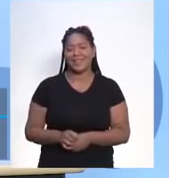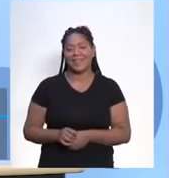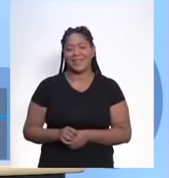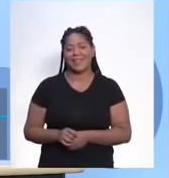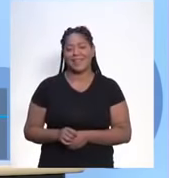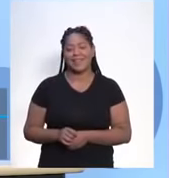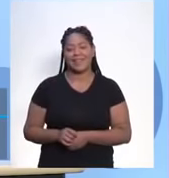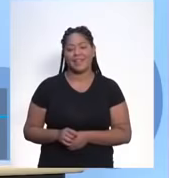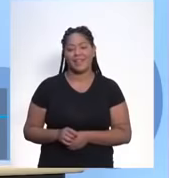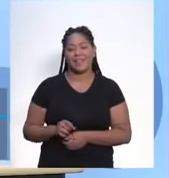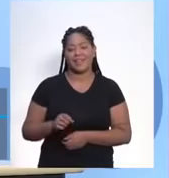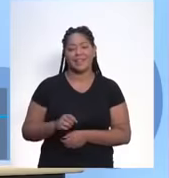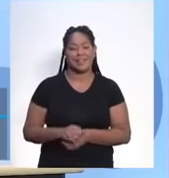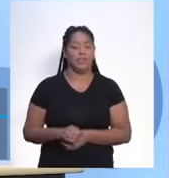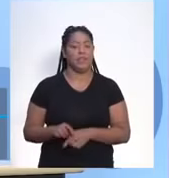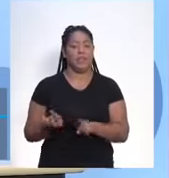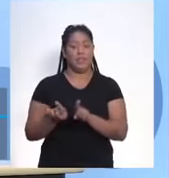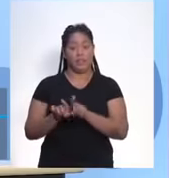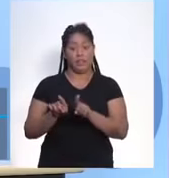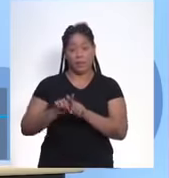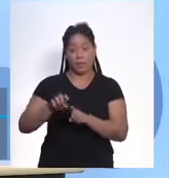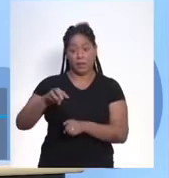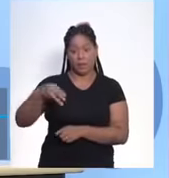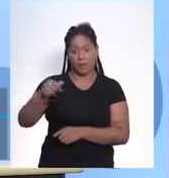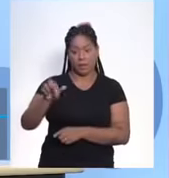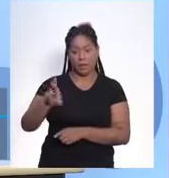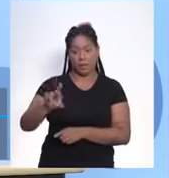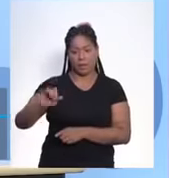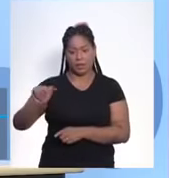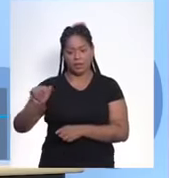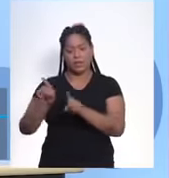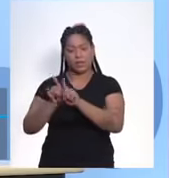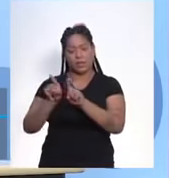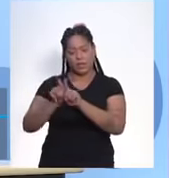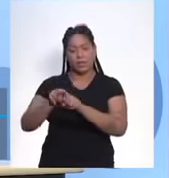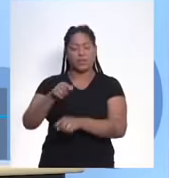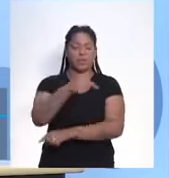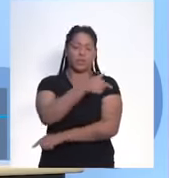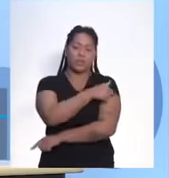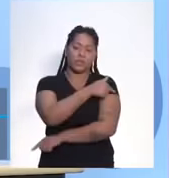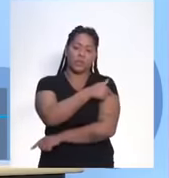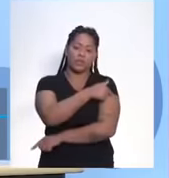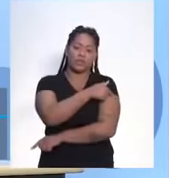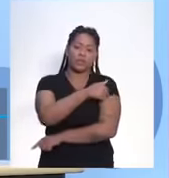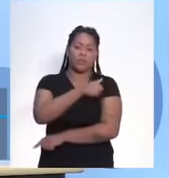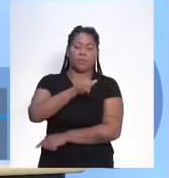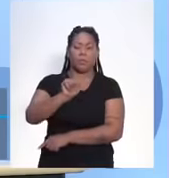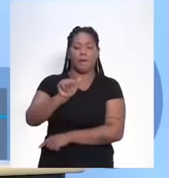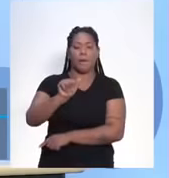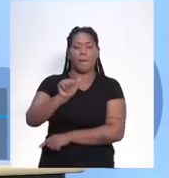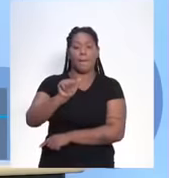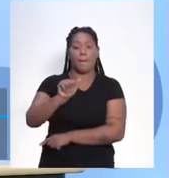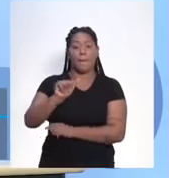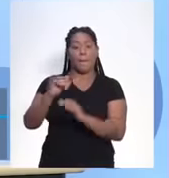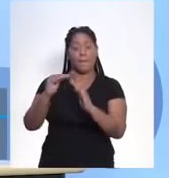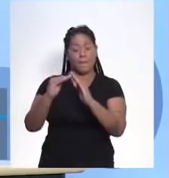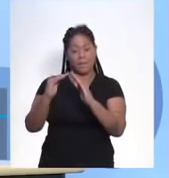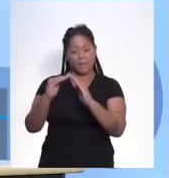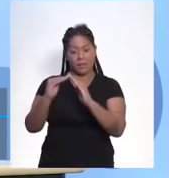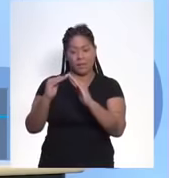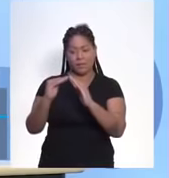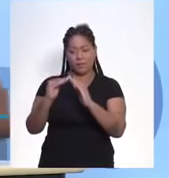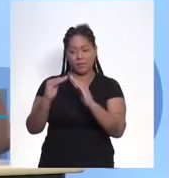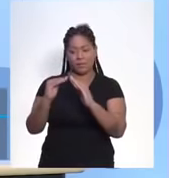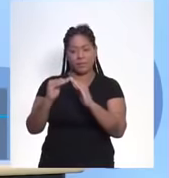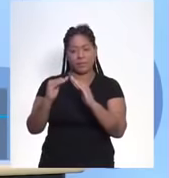Voice respondendo corretamente aluna Maria Luiza do 7º ano da Escola Dom Alberto de Ribeirão